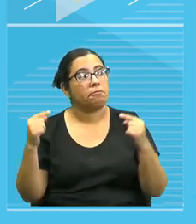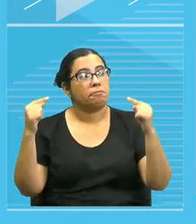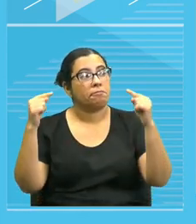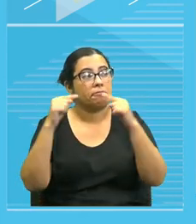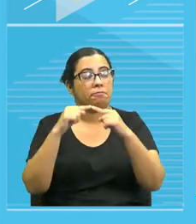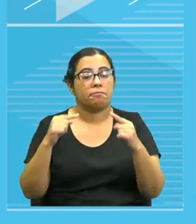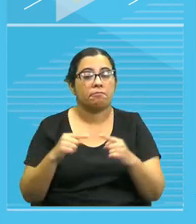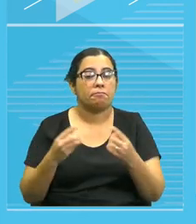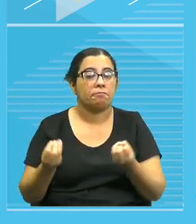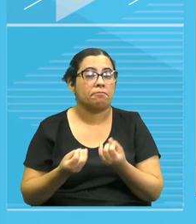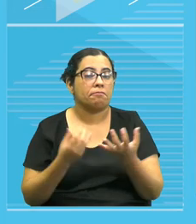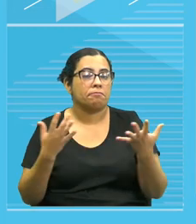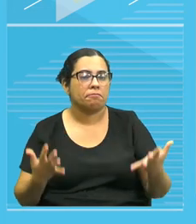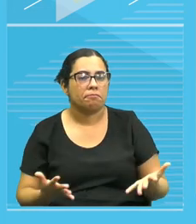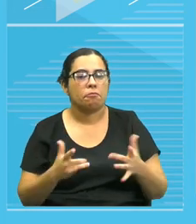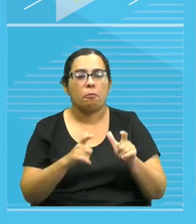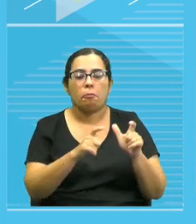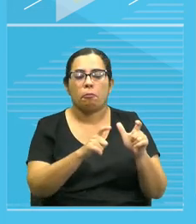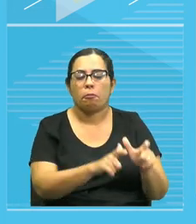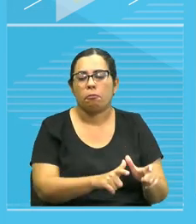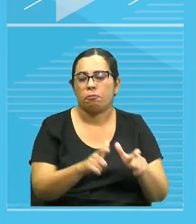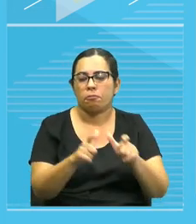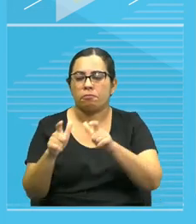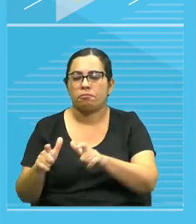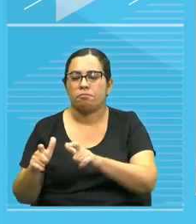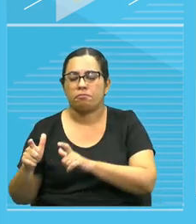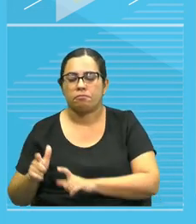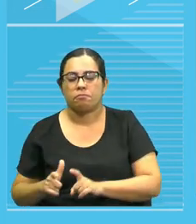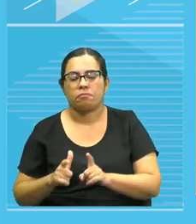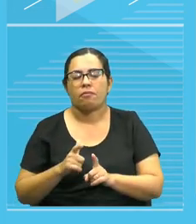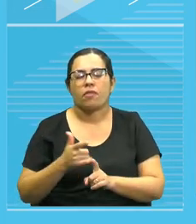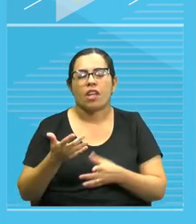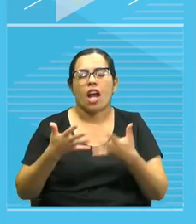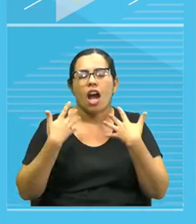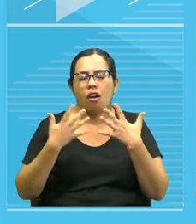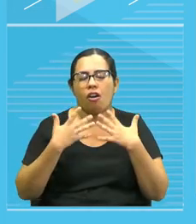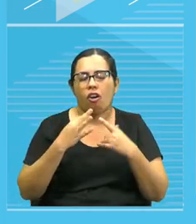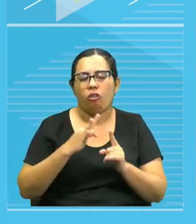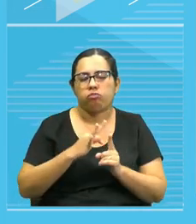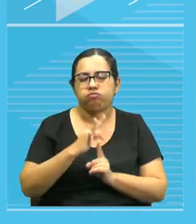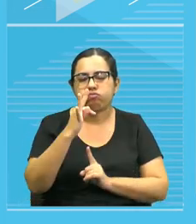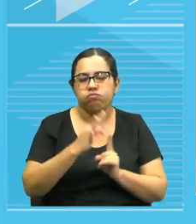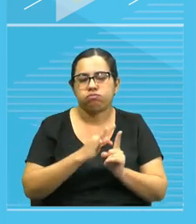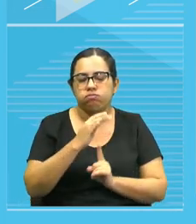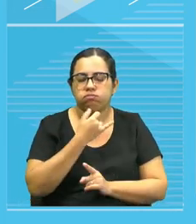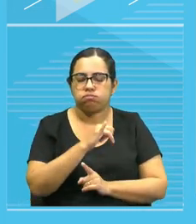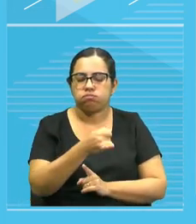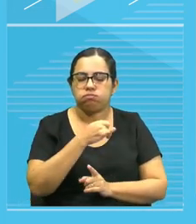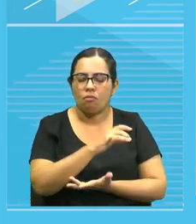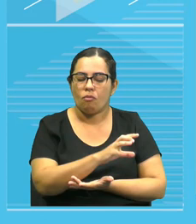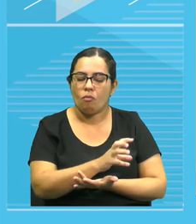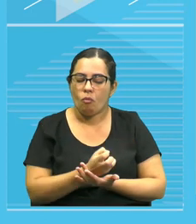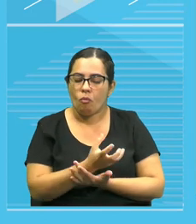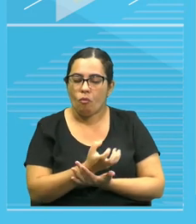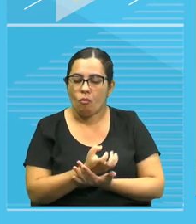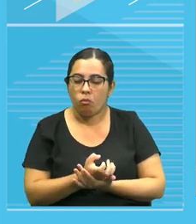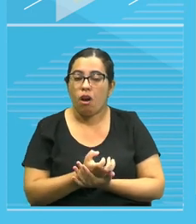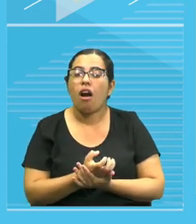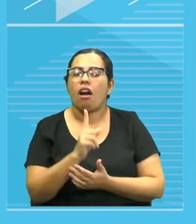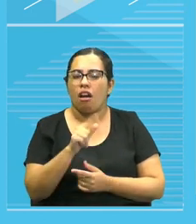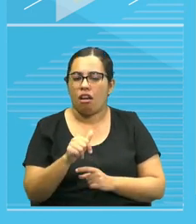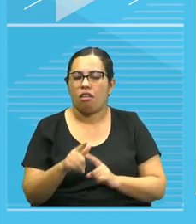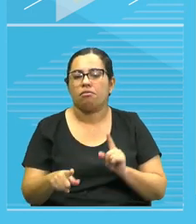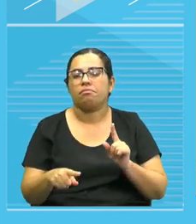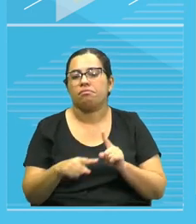indicar qual é o destino do calor da energia ele está sendo absorvido pelo sistema que é positivo